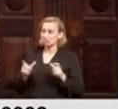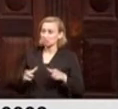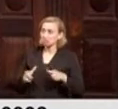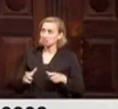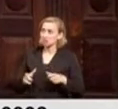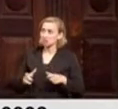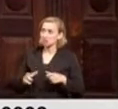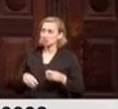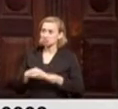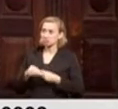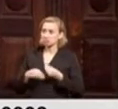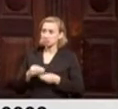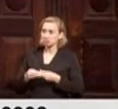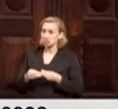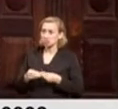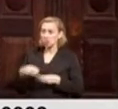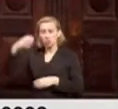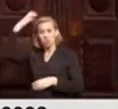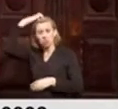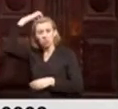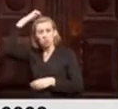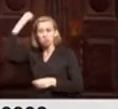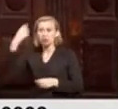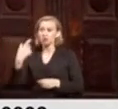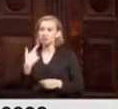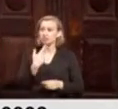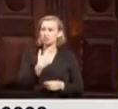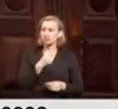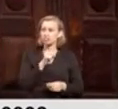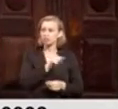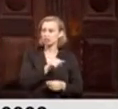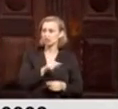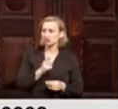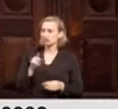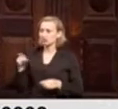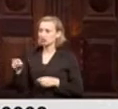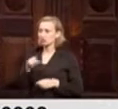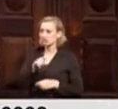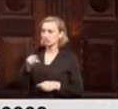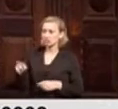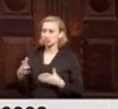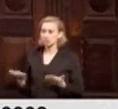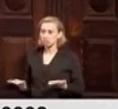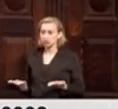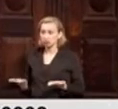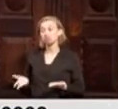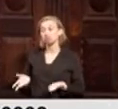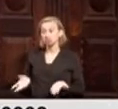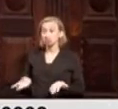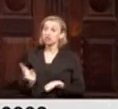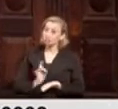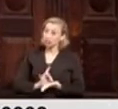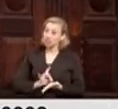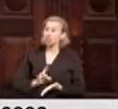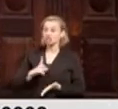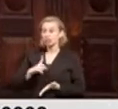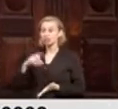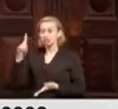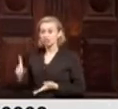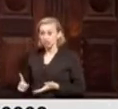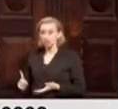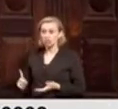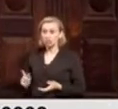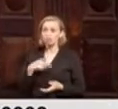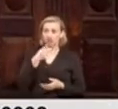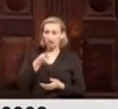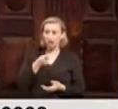casa imputar culpa e responsabilidade, é verdade isso, esse cuidado tem que ser tomado, é verdade sim que o direito de defesa tem que ser